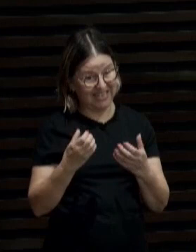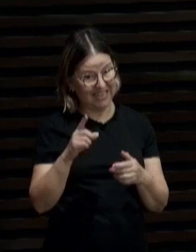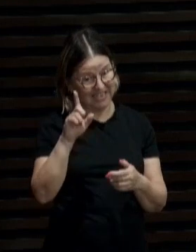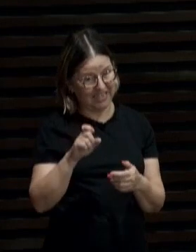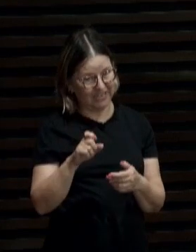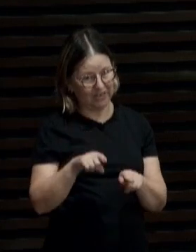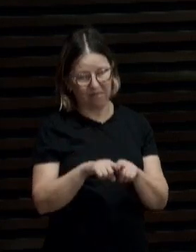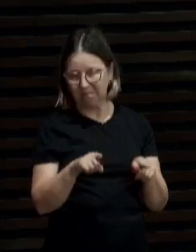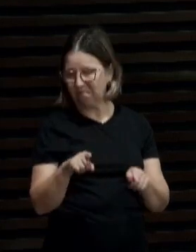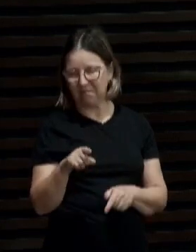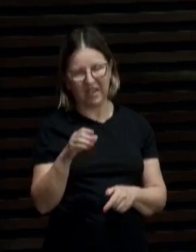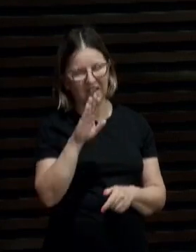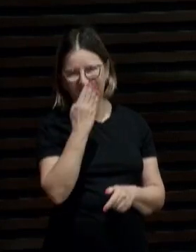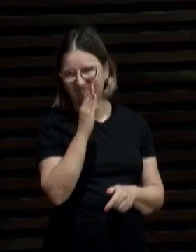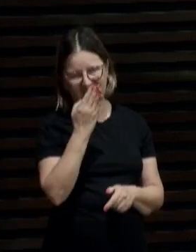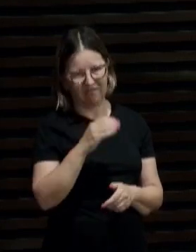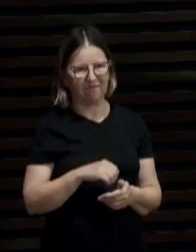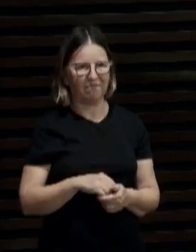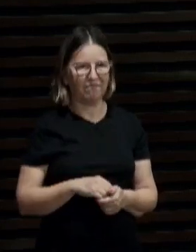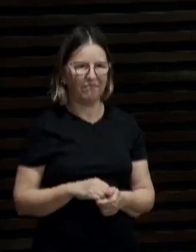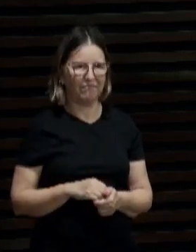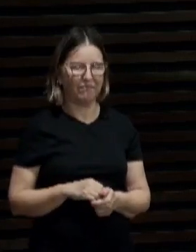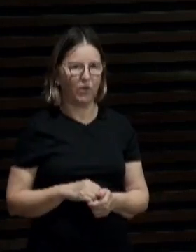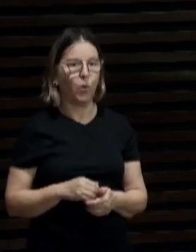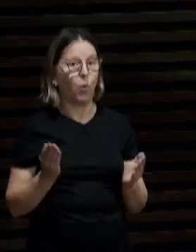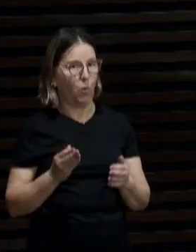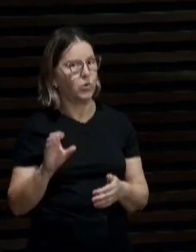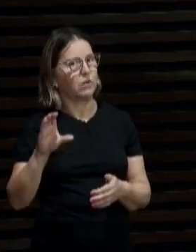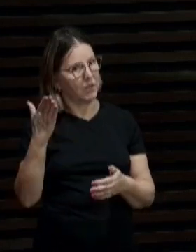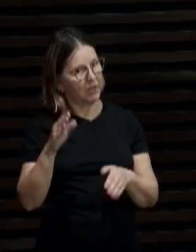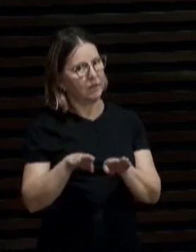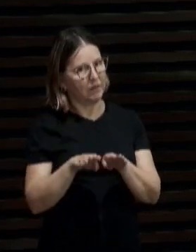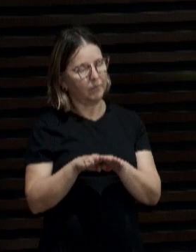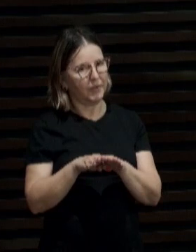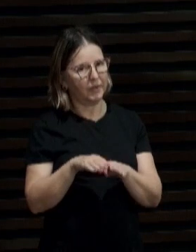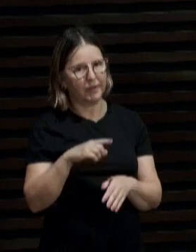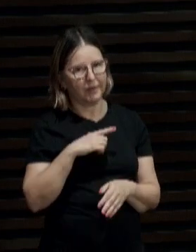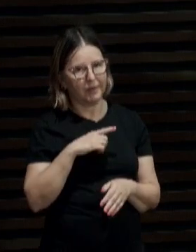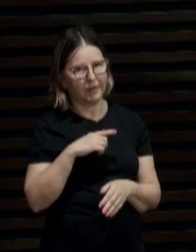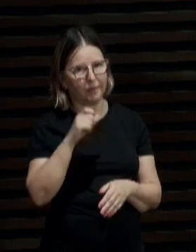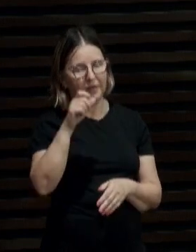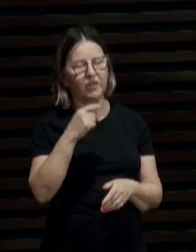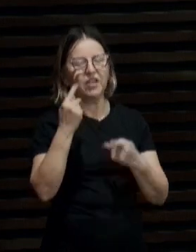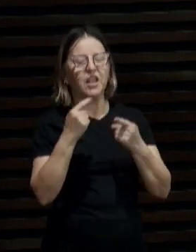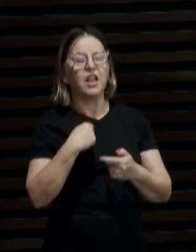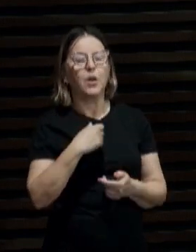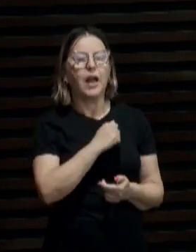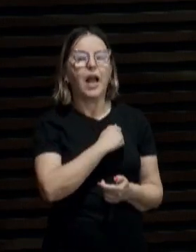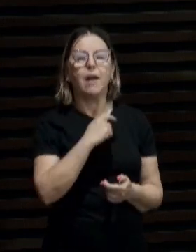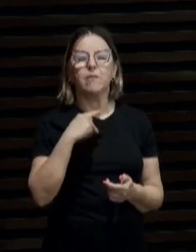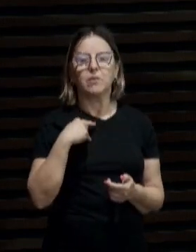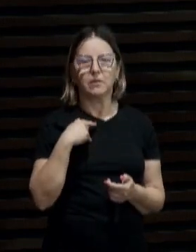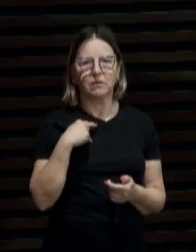isso, né? Tem um pessoal aí que fala que é apóstolo, né? Mas como diz, já vi uma pessoa falando,